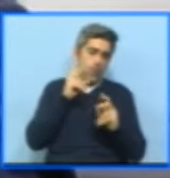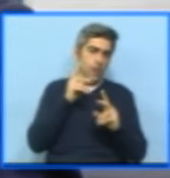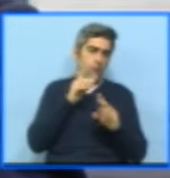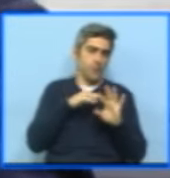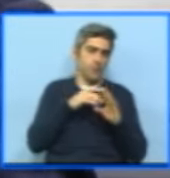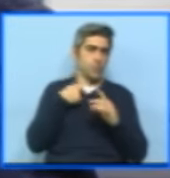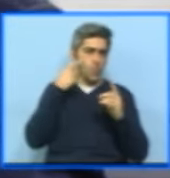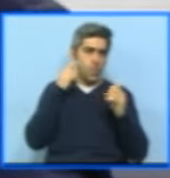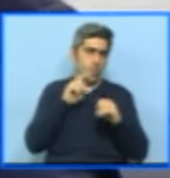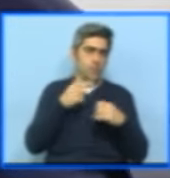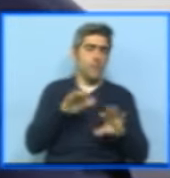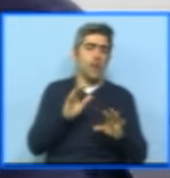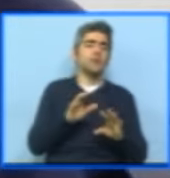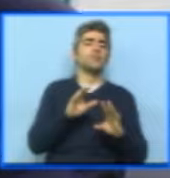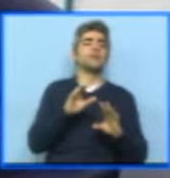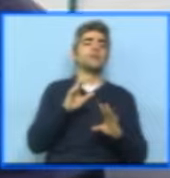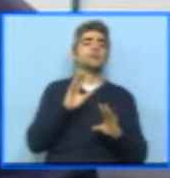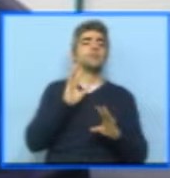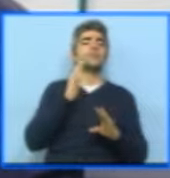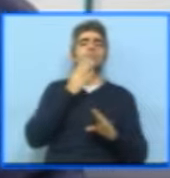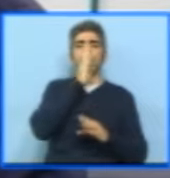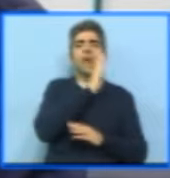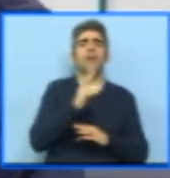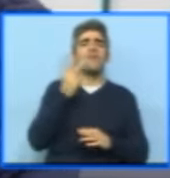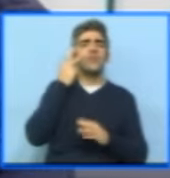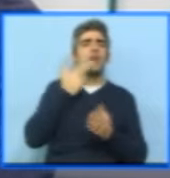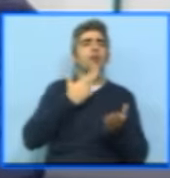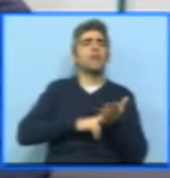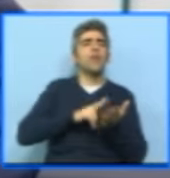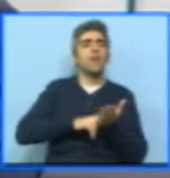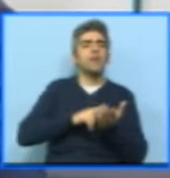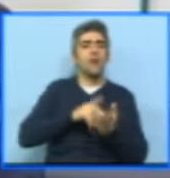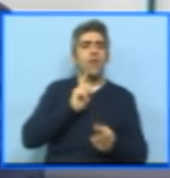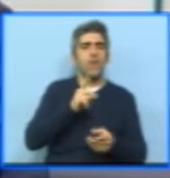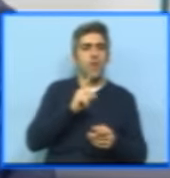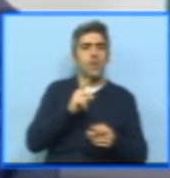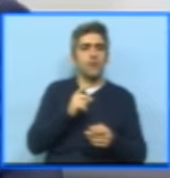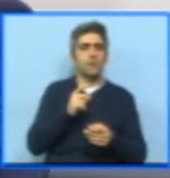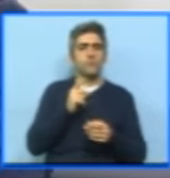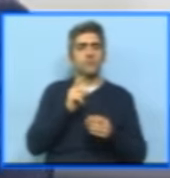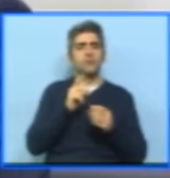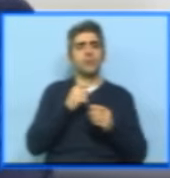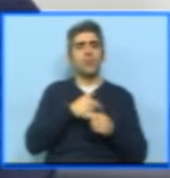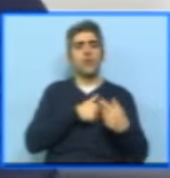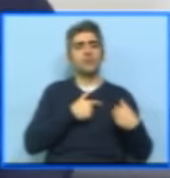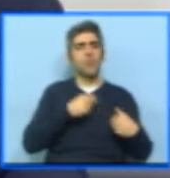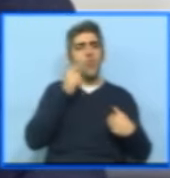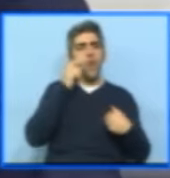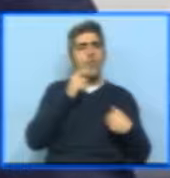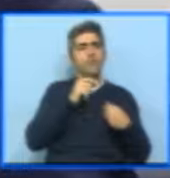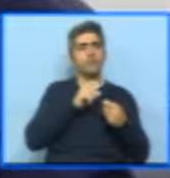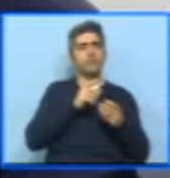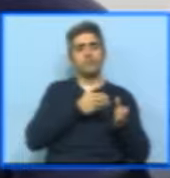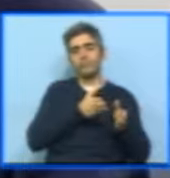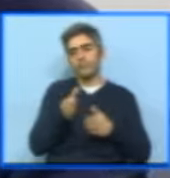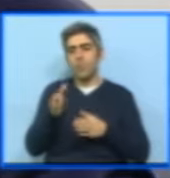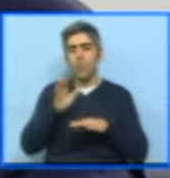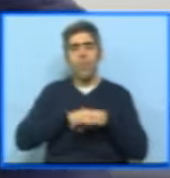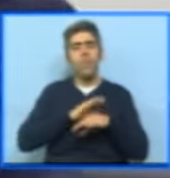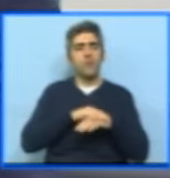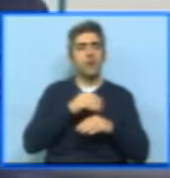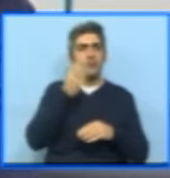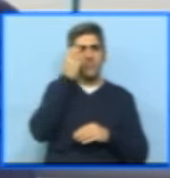não concordo. Mas o que se passa na vida real é, de facto, a destruição, muitas vezes, do coração do homem por causa do dinheiro. Penso que é